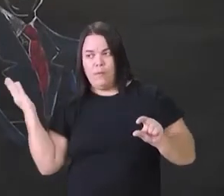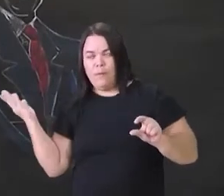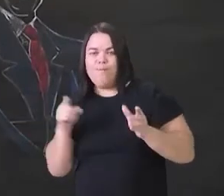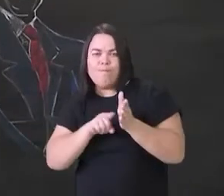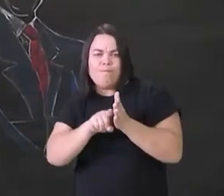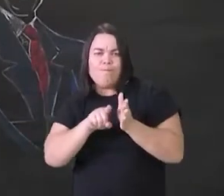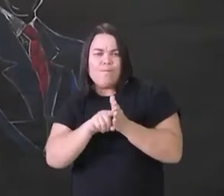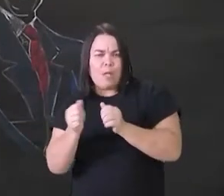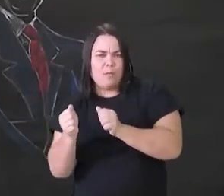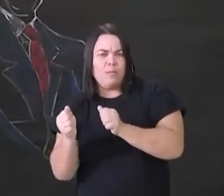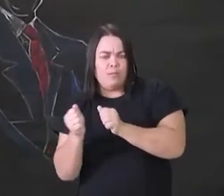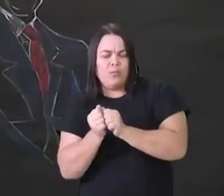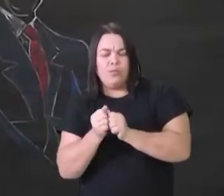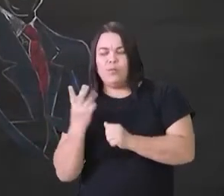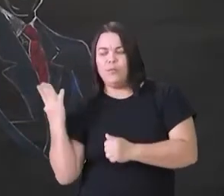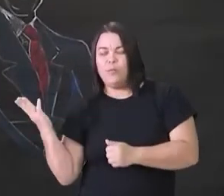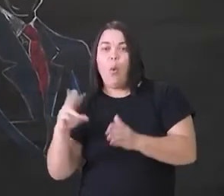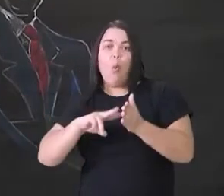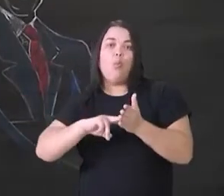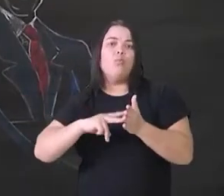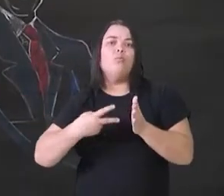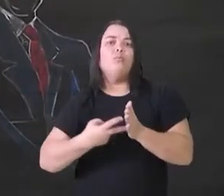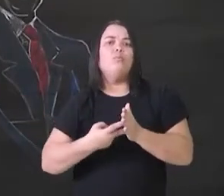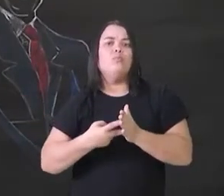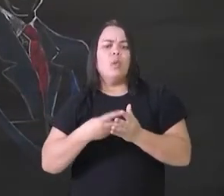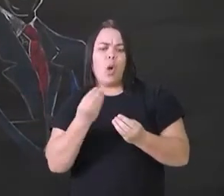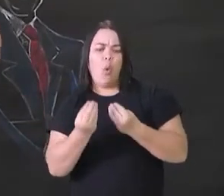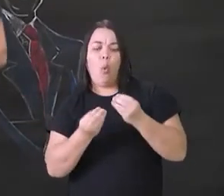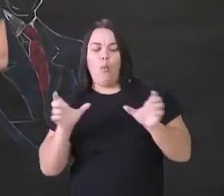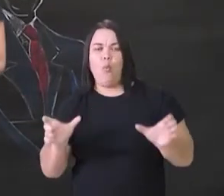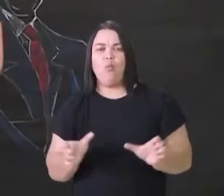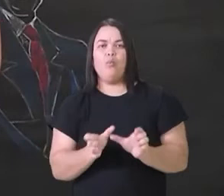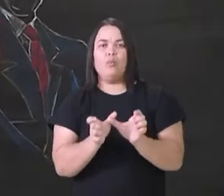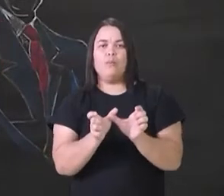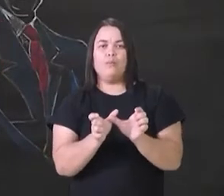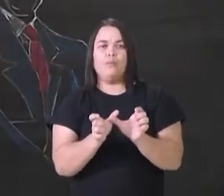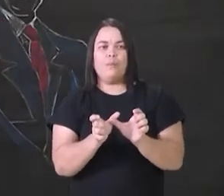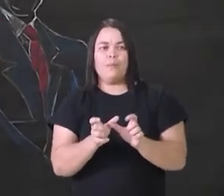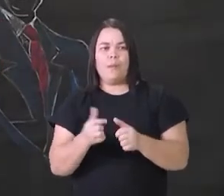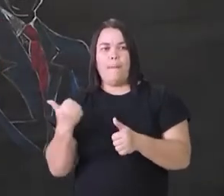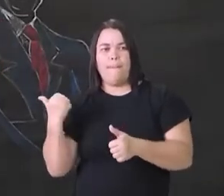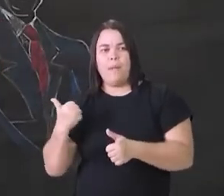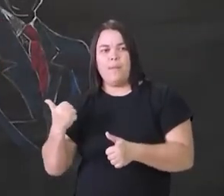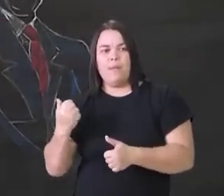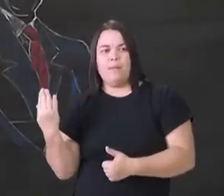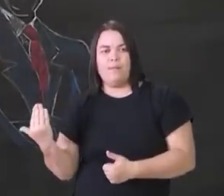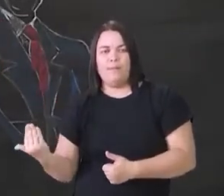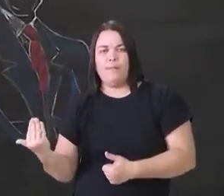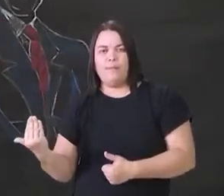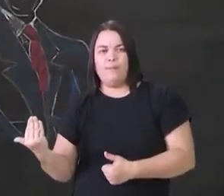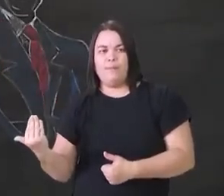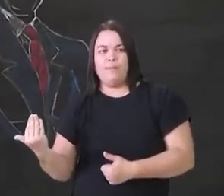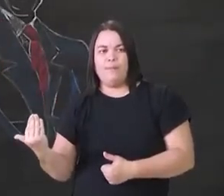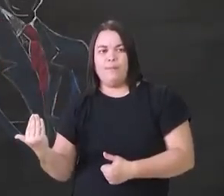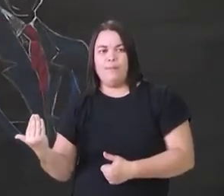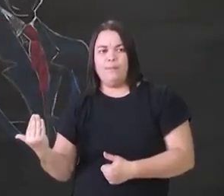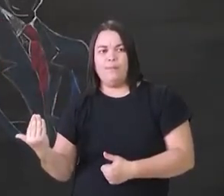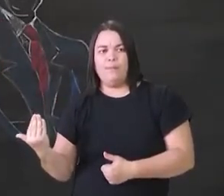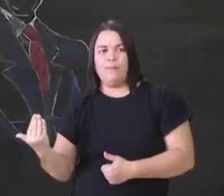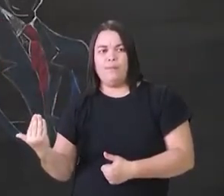analisar juntos o significado delas e de que maneira uni-las. Primeira aqui, this is the